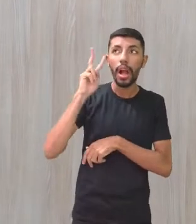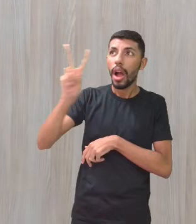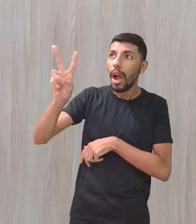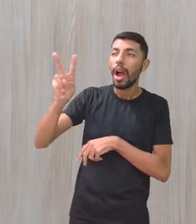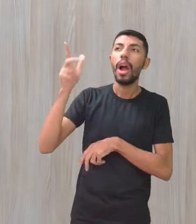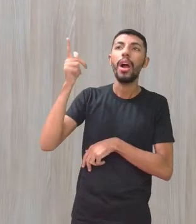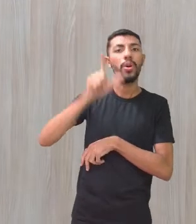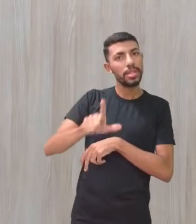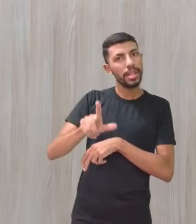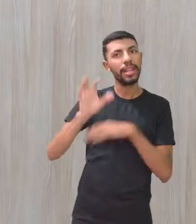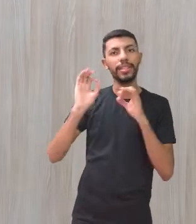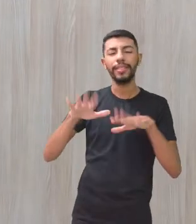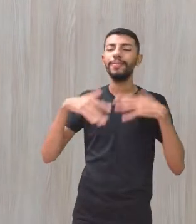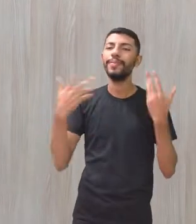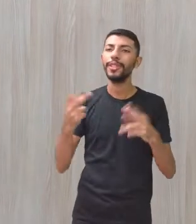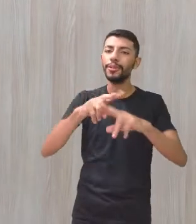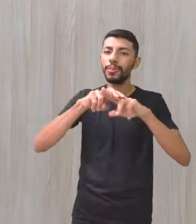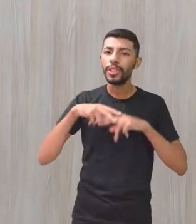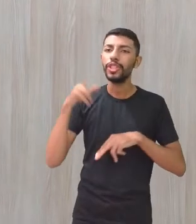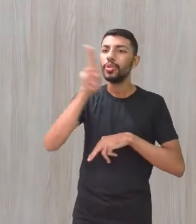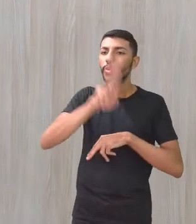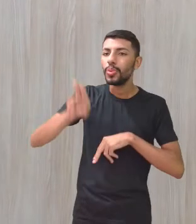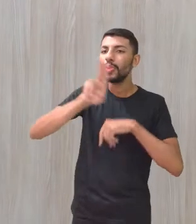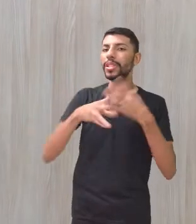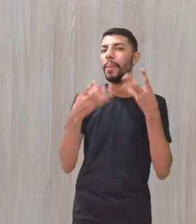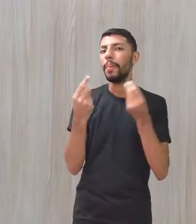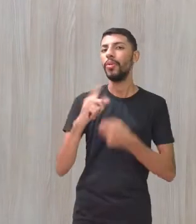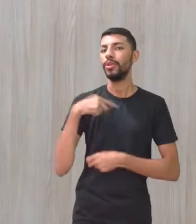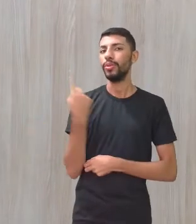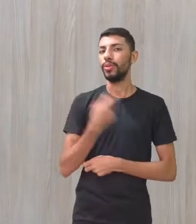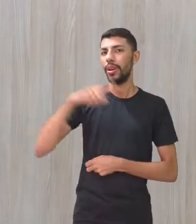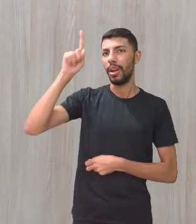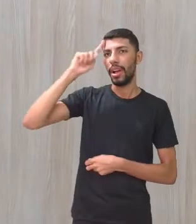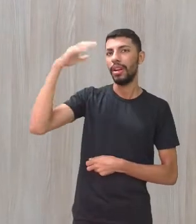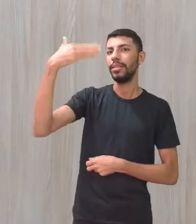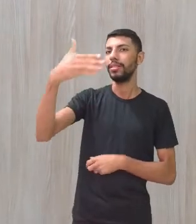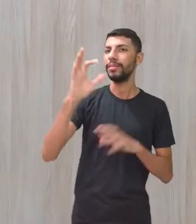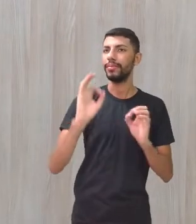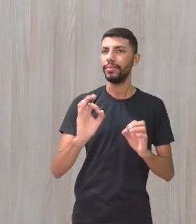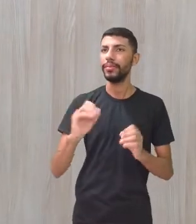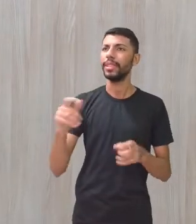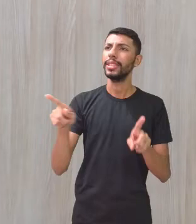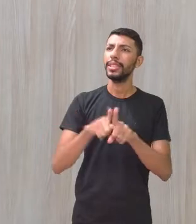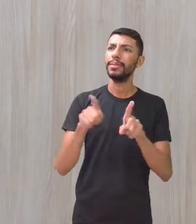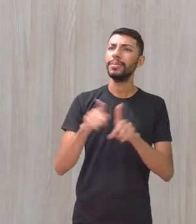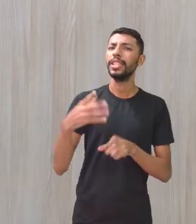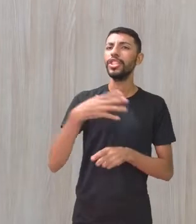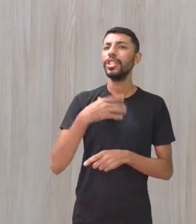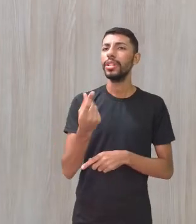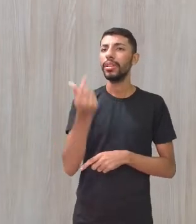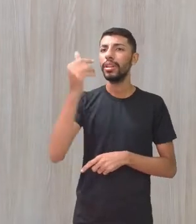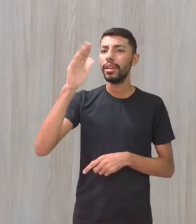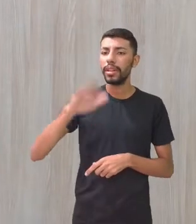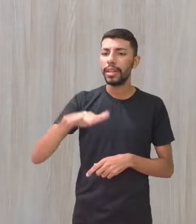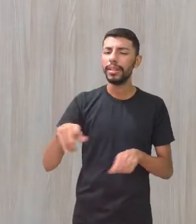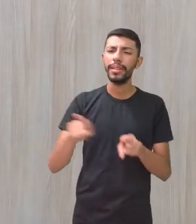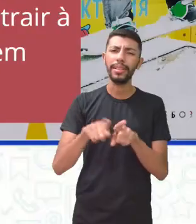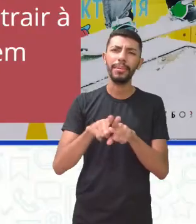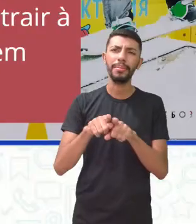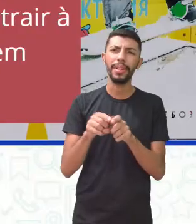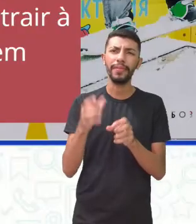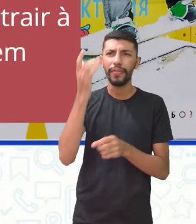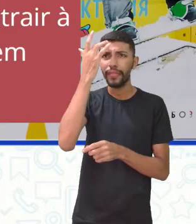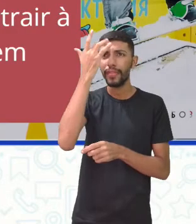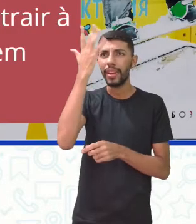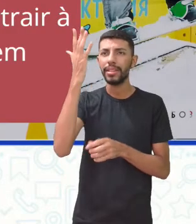no nosso dia a dia, né? Para informar de forma mais prática. E de forma barata também, né? É fácil